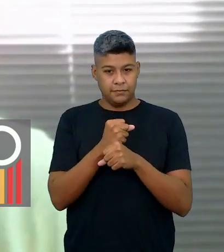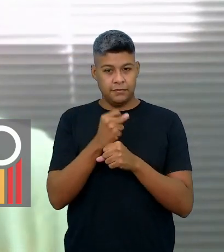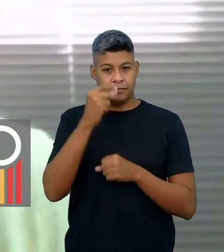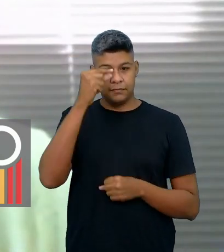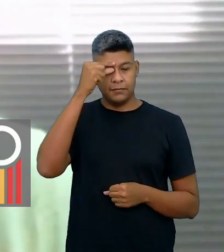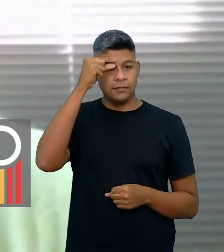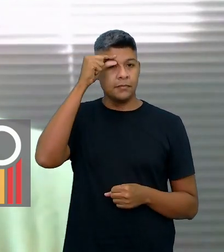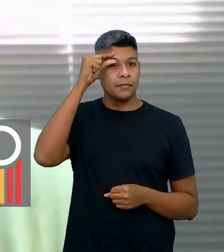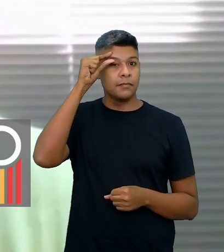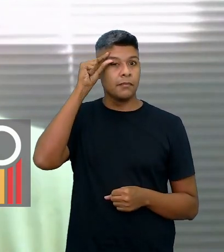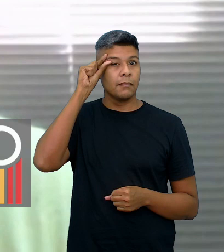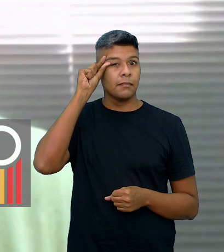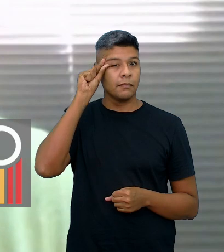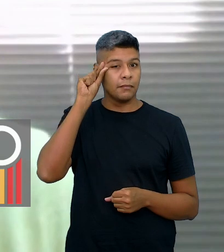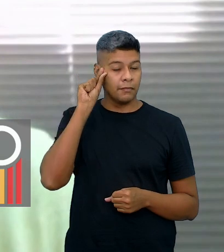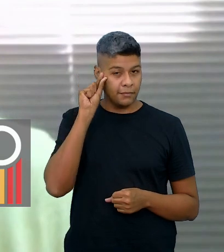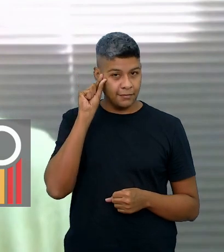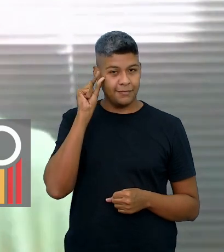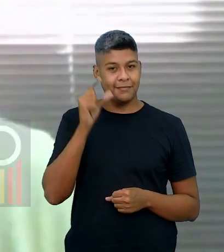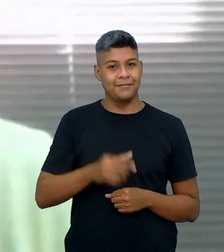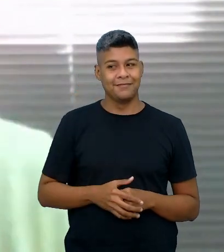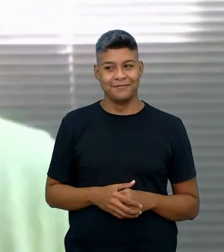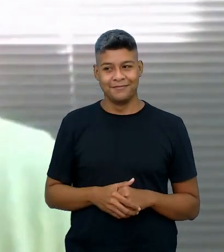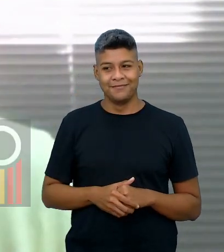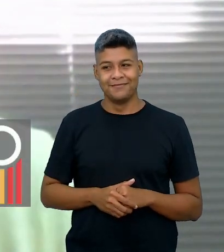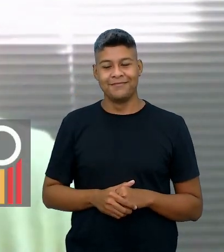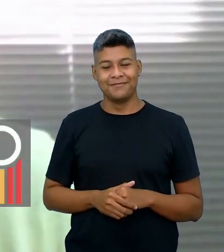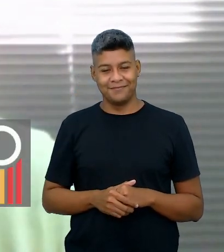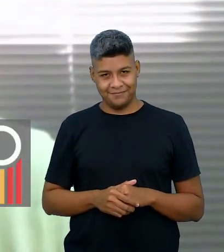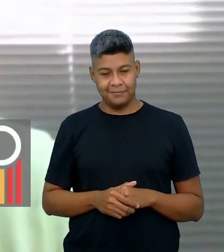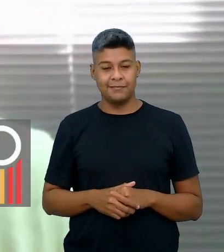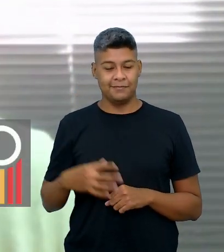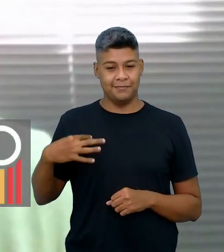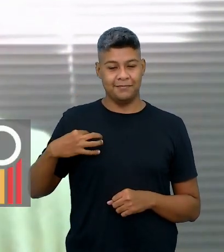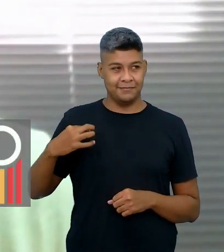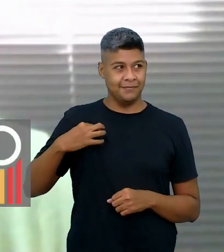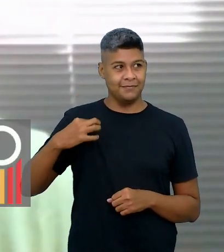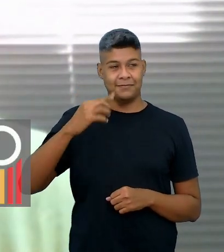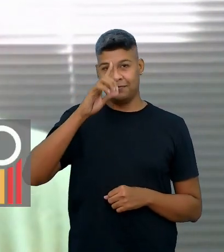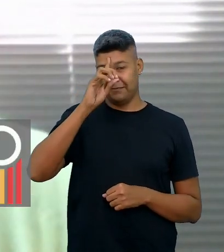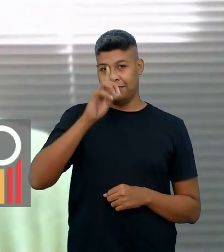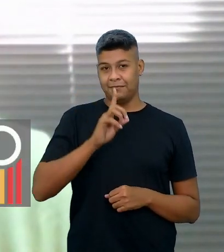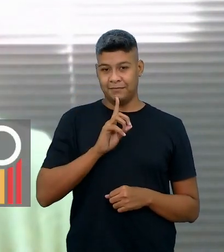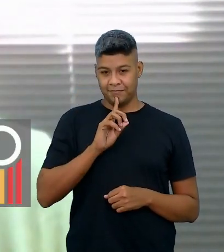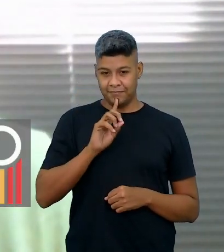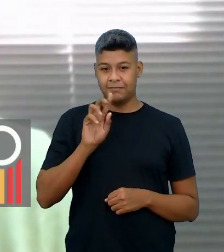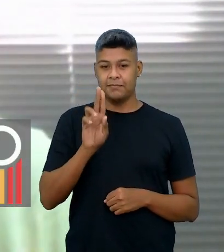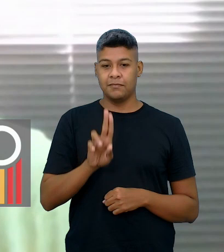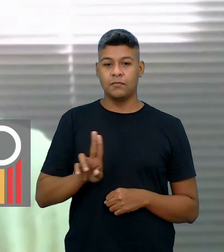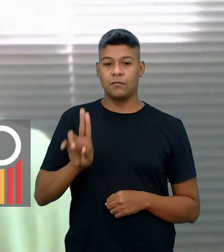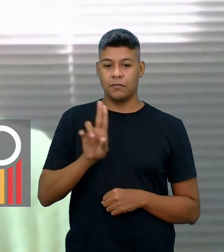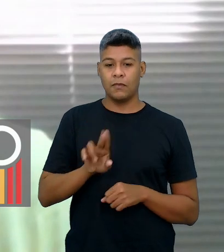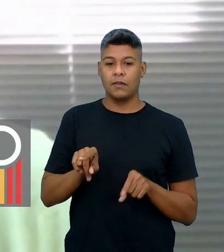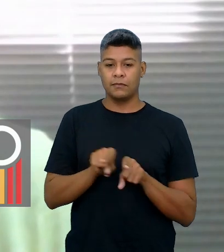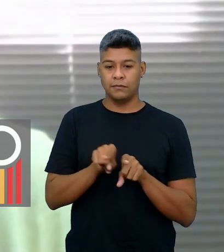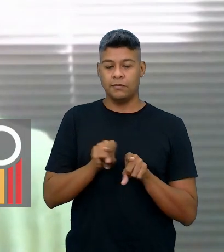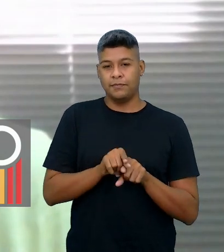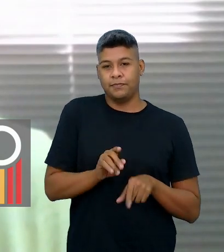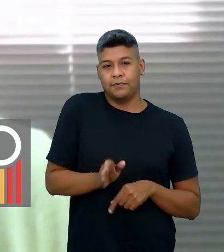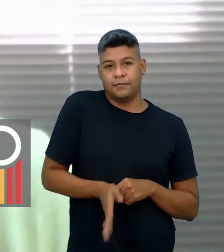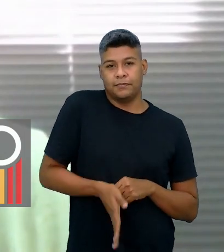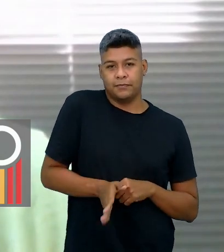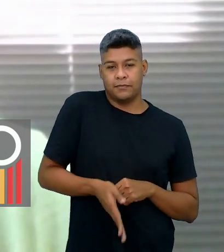sobrancelhas acentuadas, estou trajando uma camiseta amarela e usando também uma calça